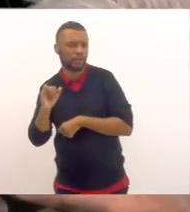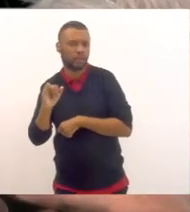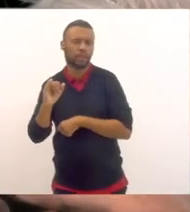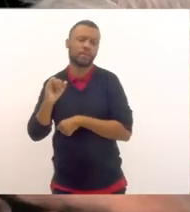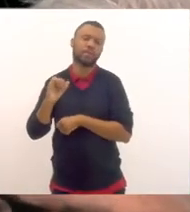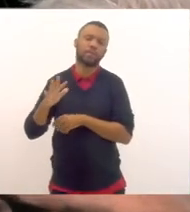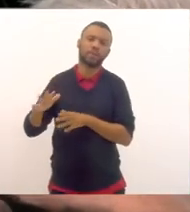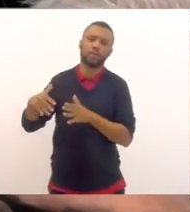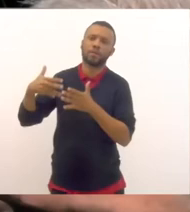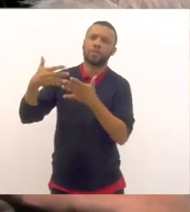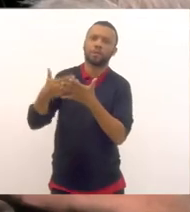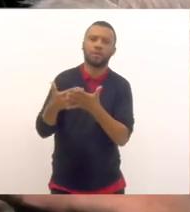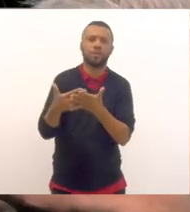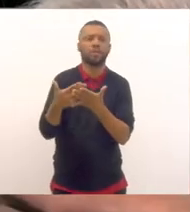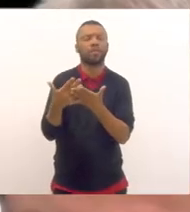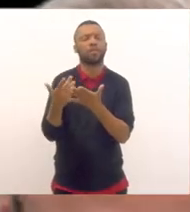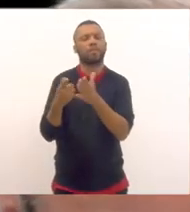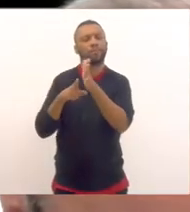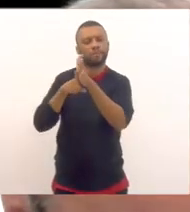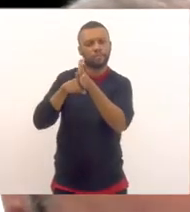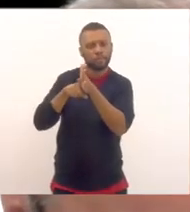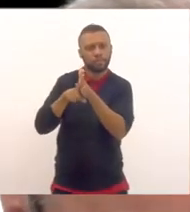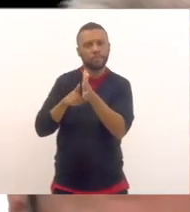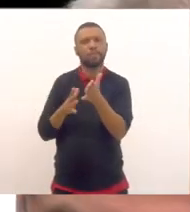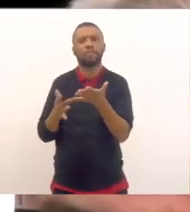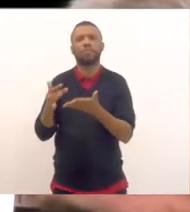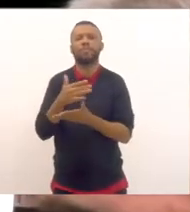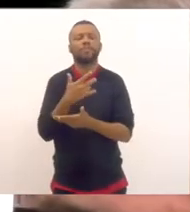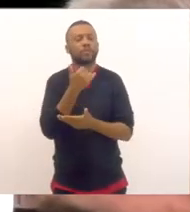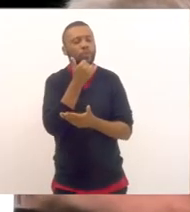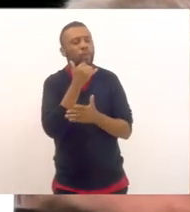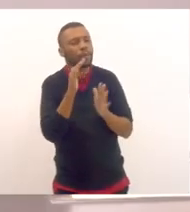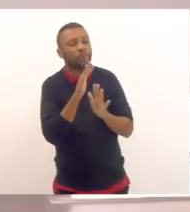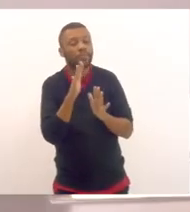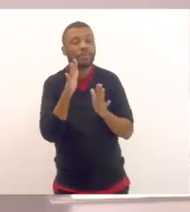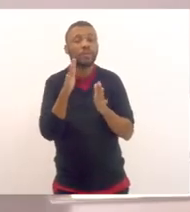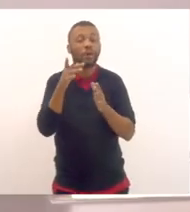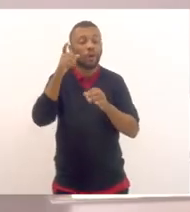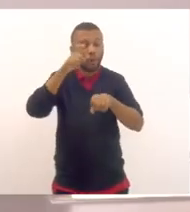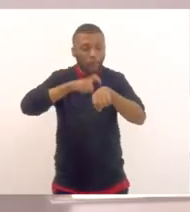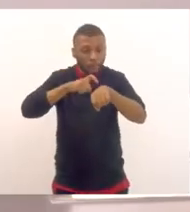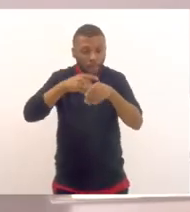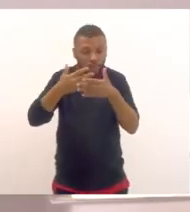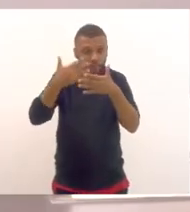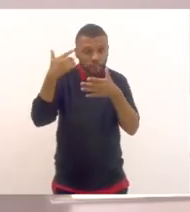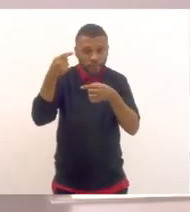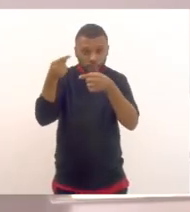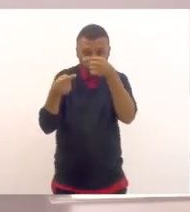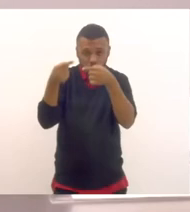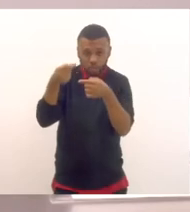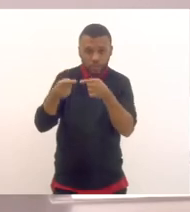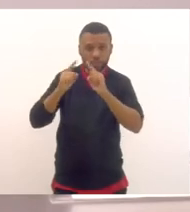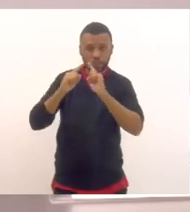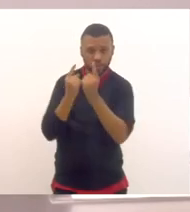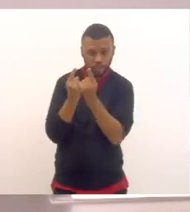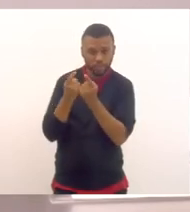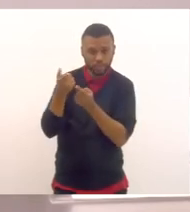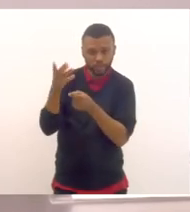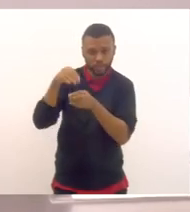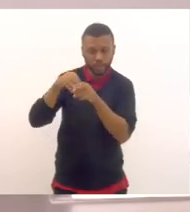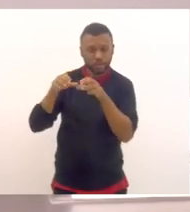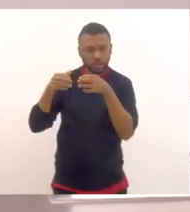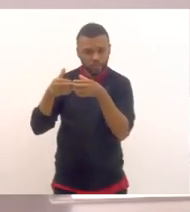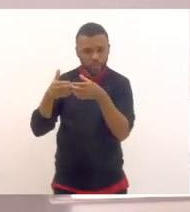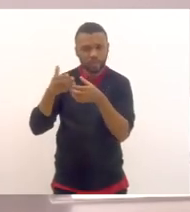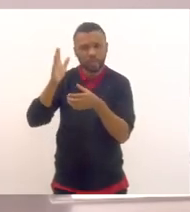sendo levantadas a título de possibilidades de Alexandre Em algum momento já foi discutido lá na é só começando